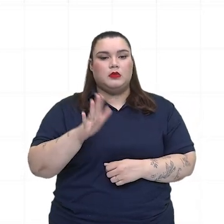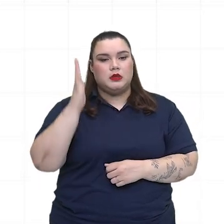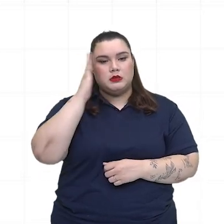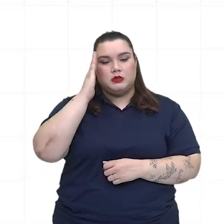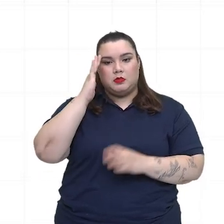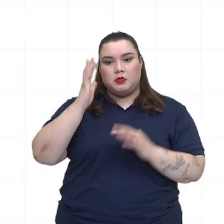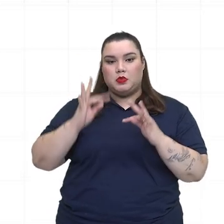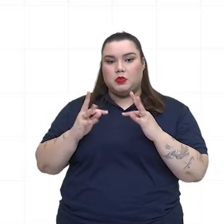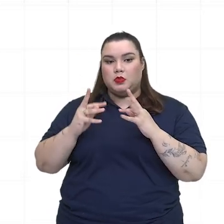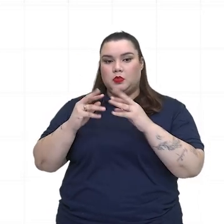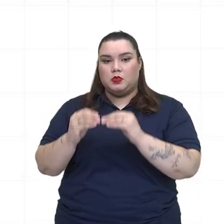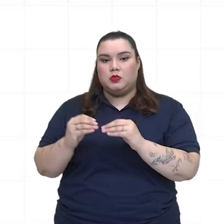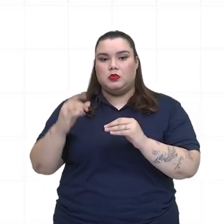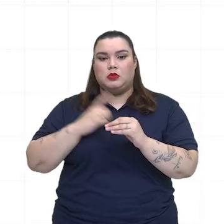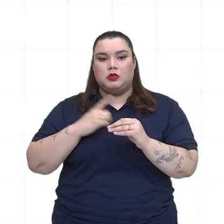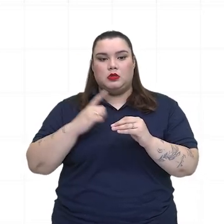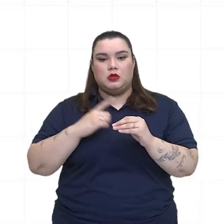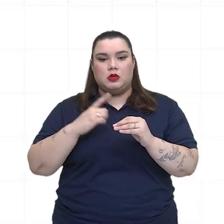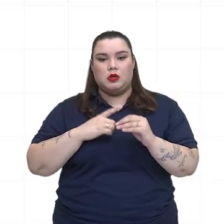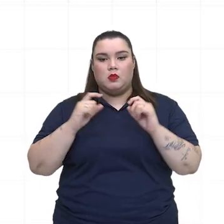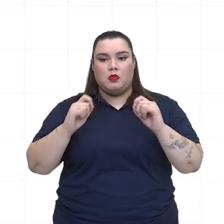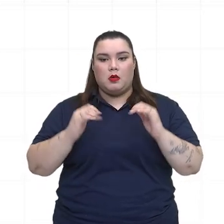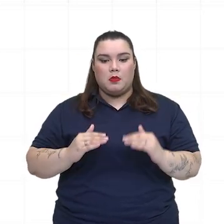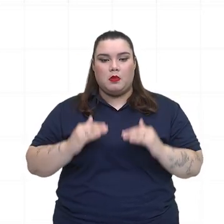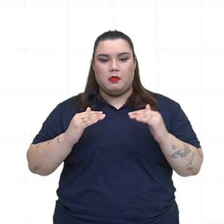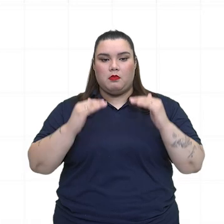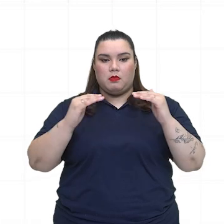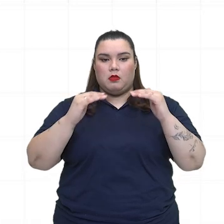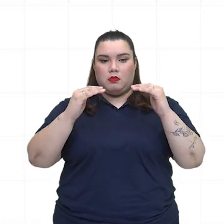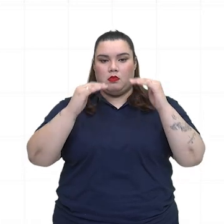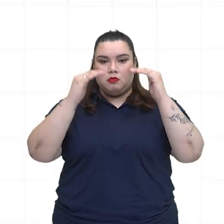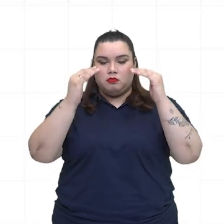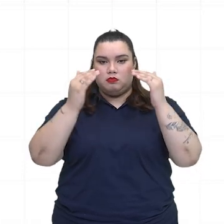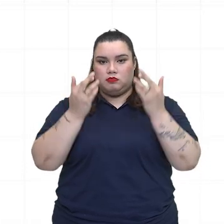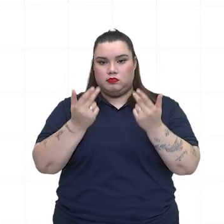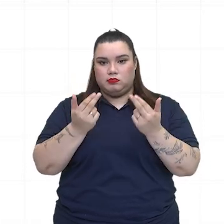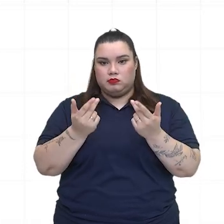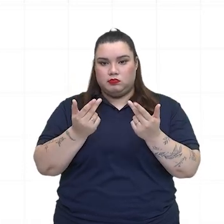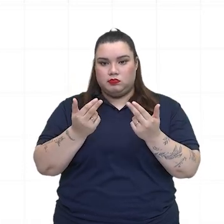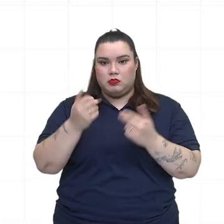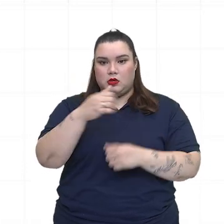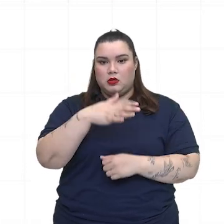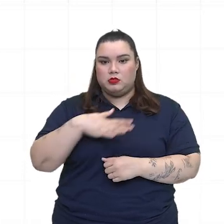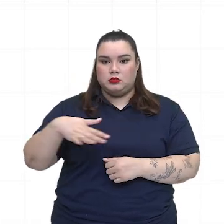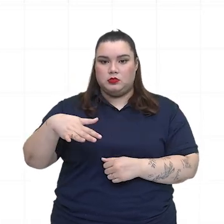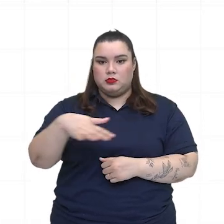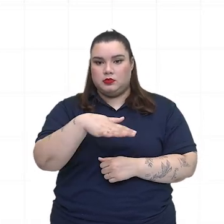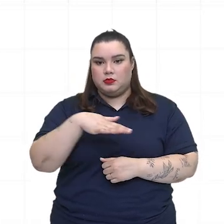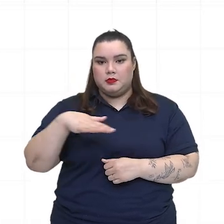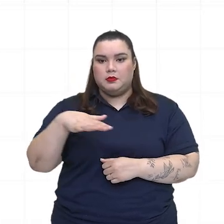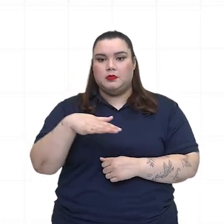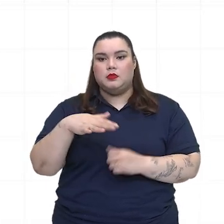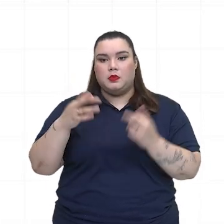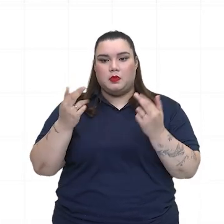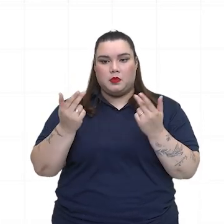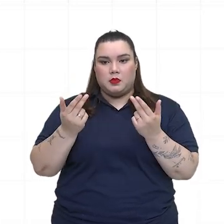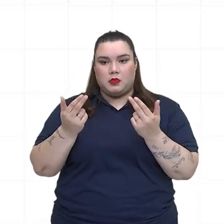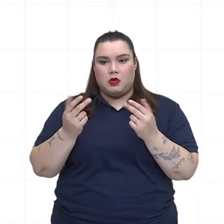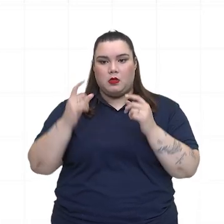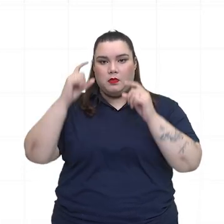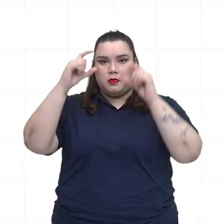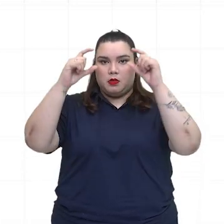que todos os andares estão igualmente espaçados, ou seja, o espaço de cada andar aqui é o